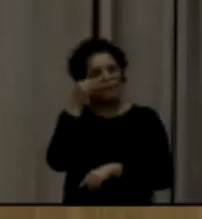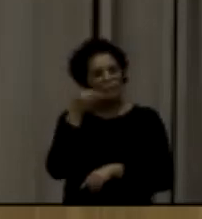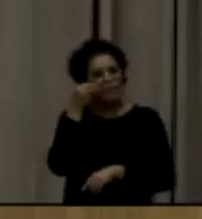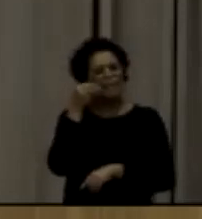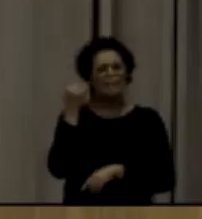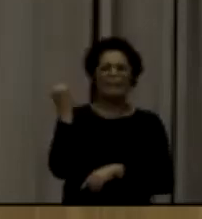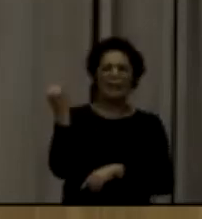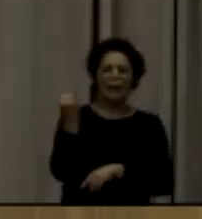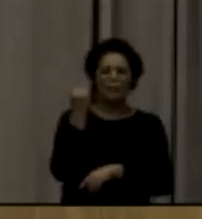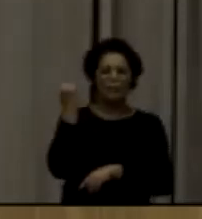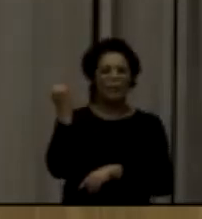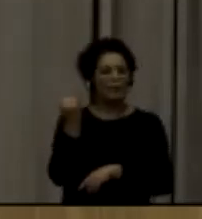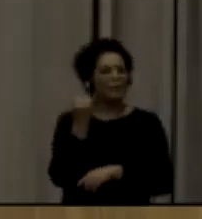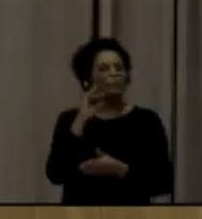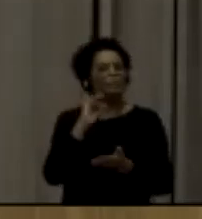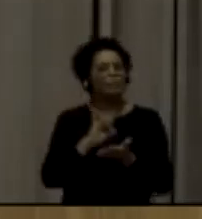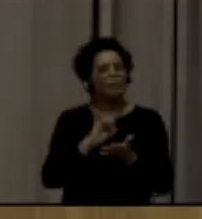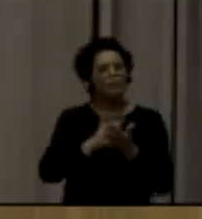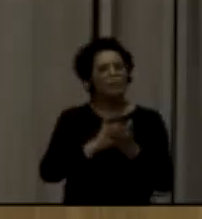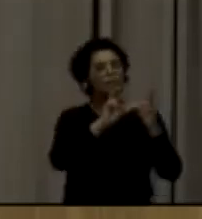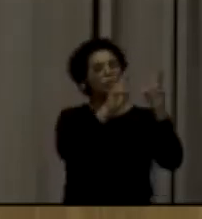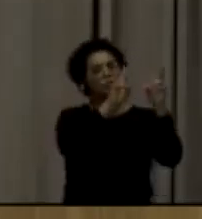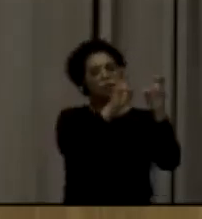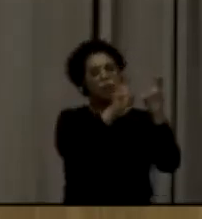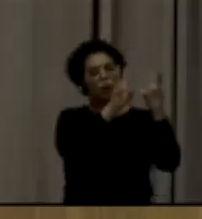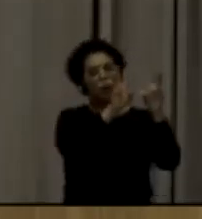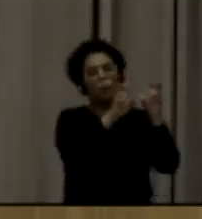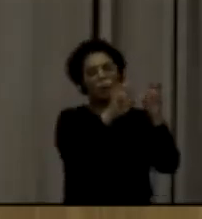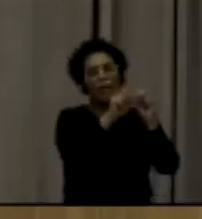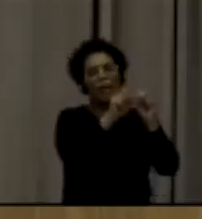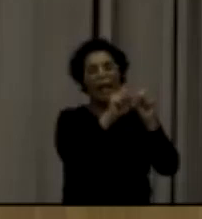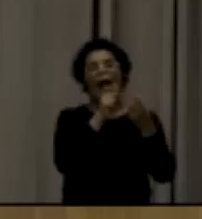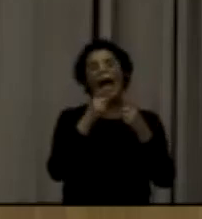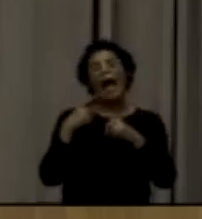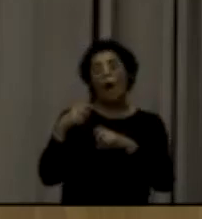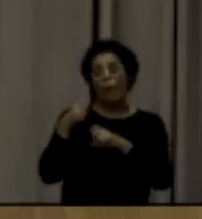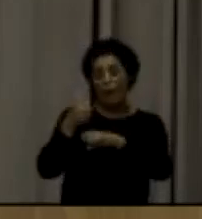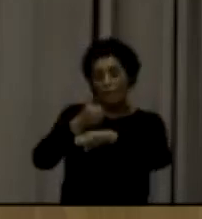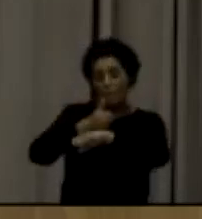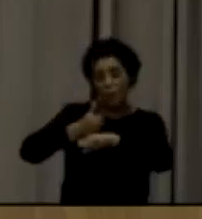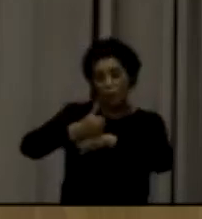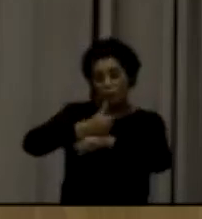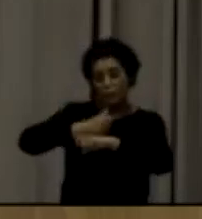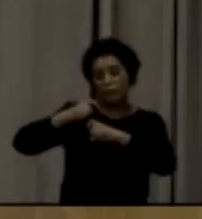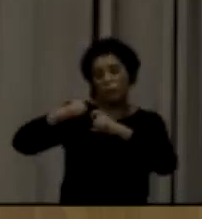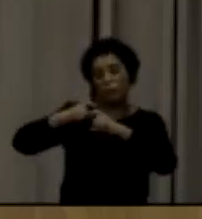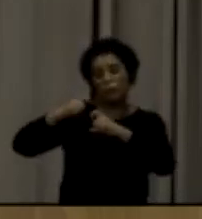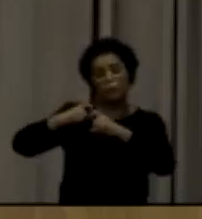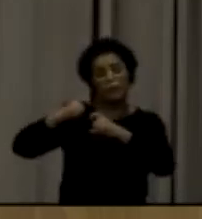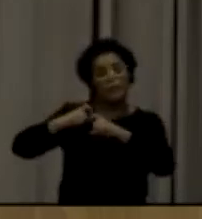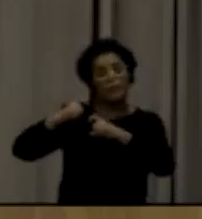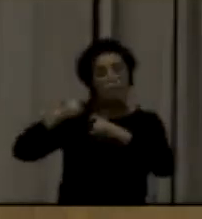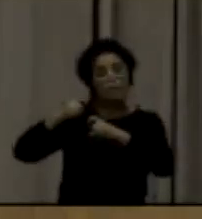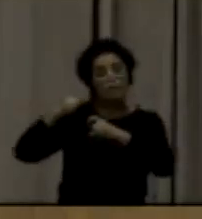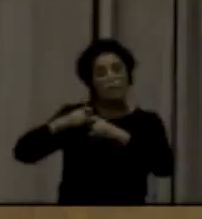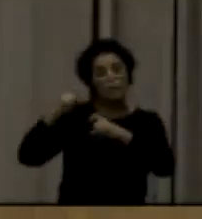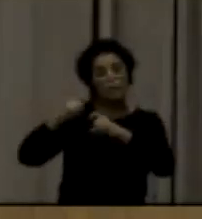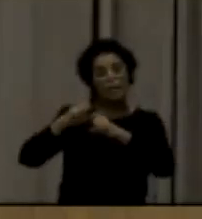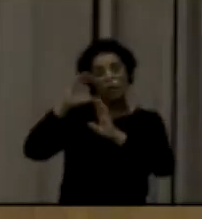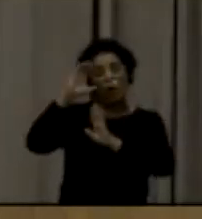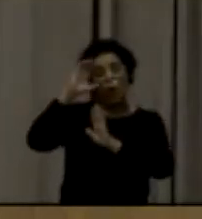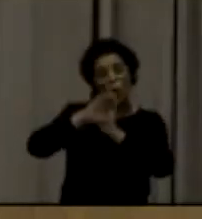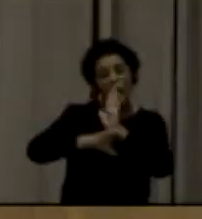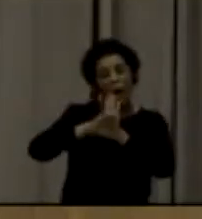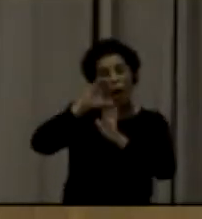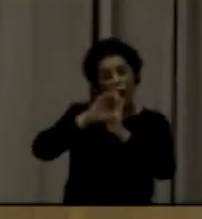muito importante, Mário, sobre uma das carreiras de medicina que nós abrimos com uma grade